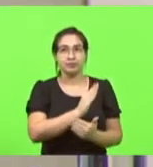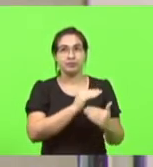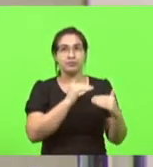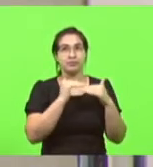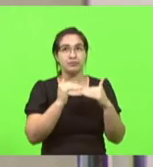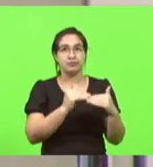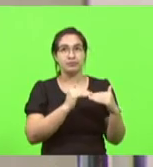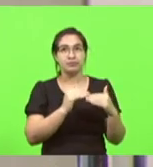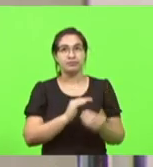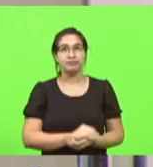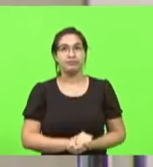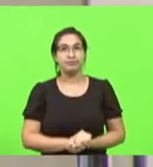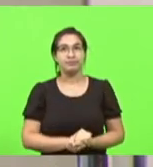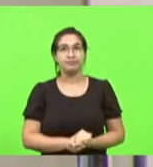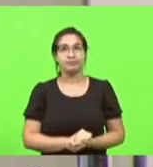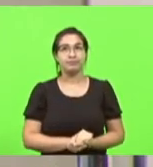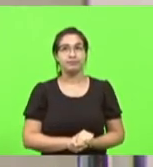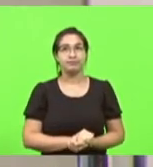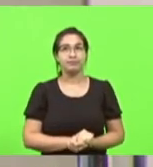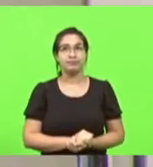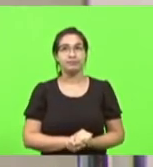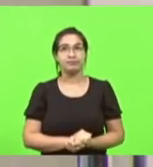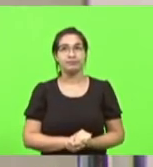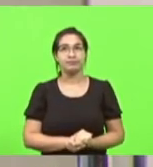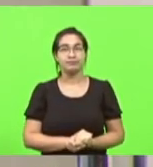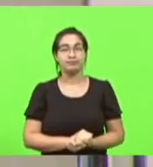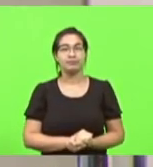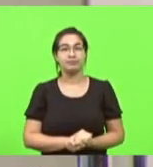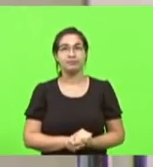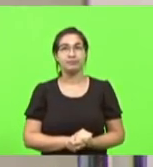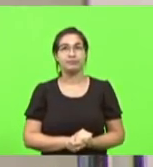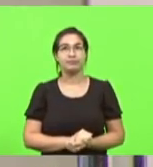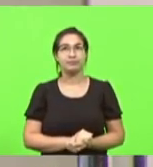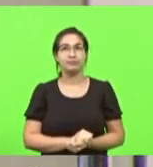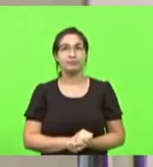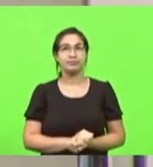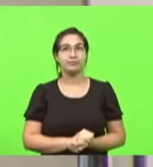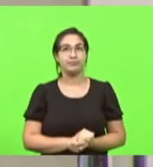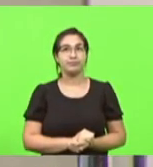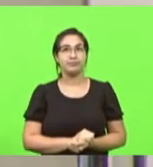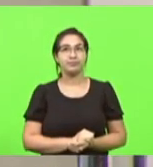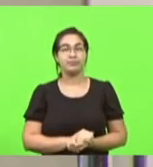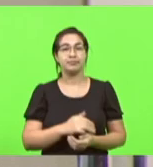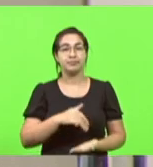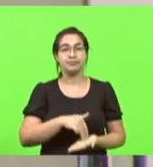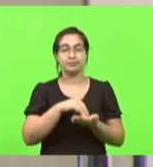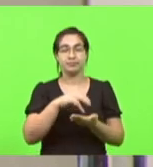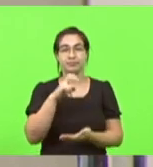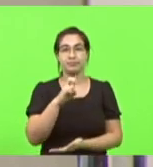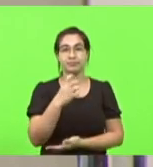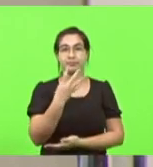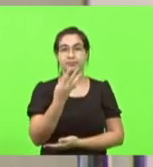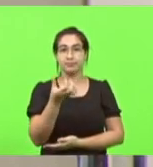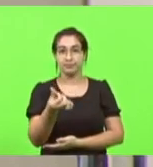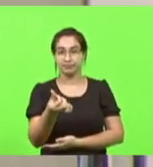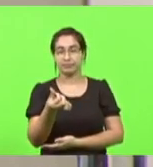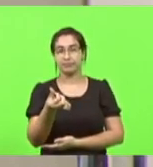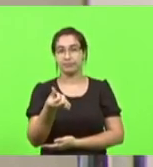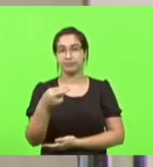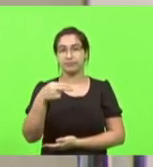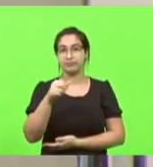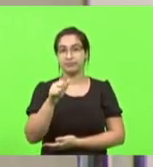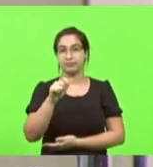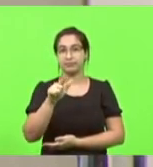voto favorável, deputado Jerry Comper, aprovado por unanimidade. Moção 546, autor deputado Nazareno